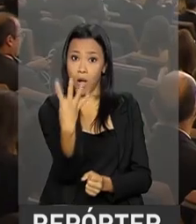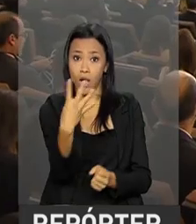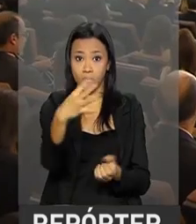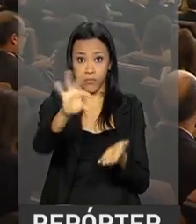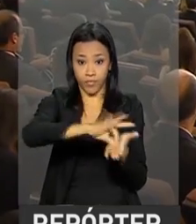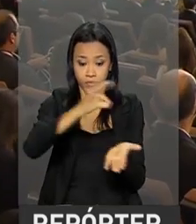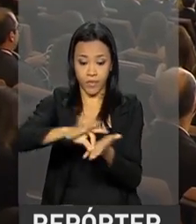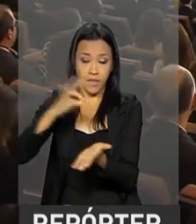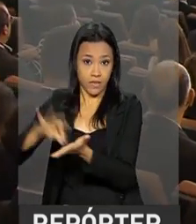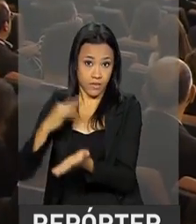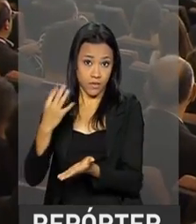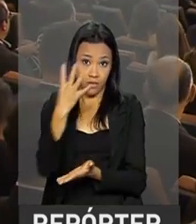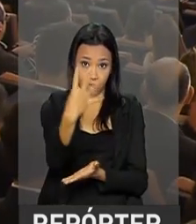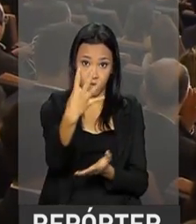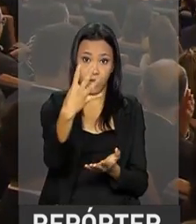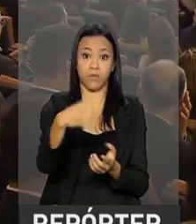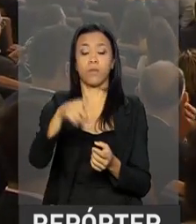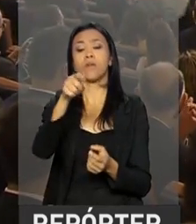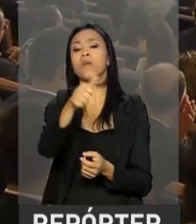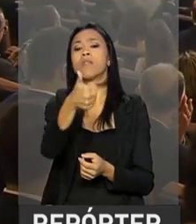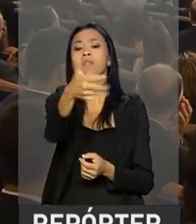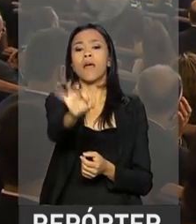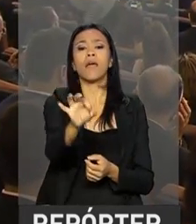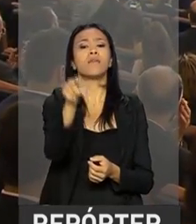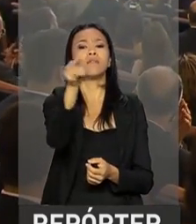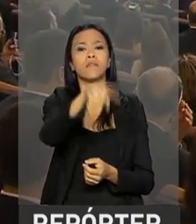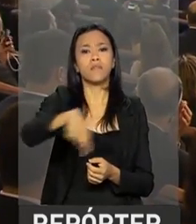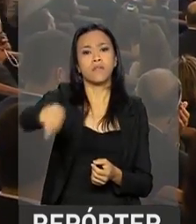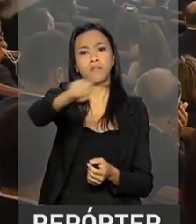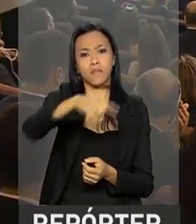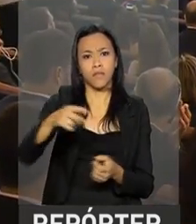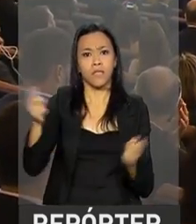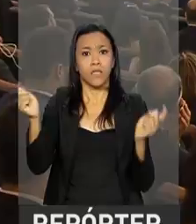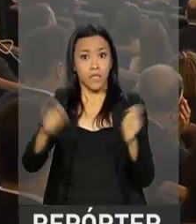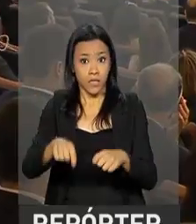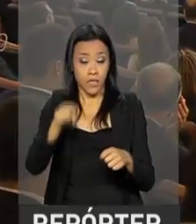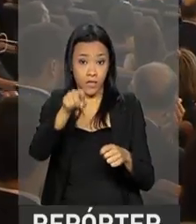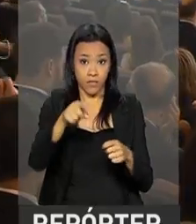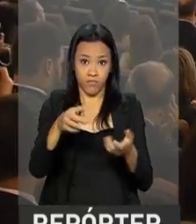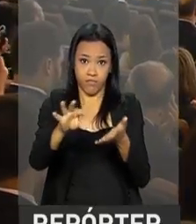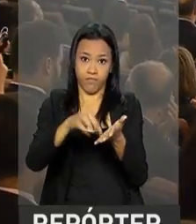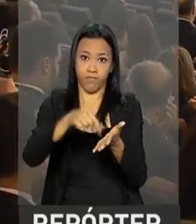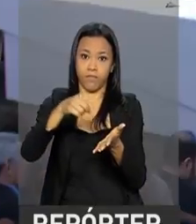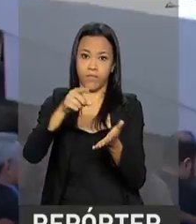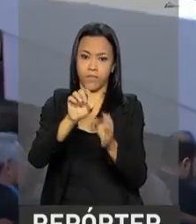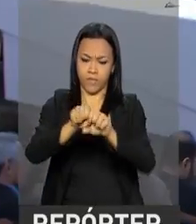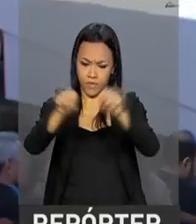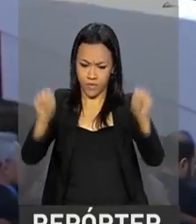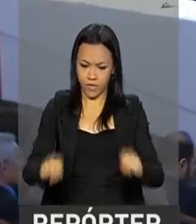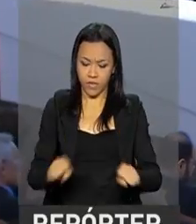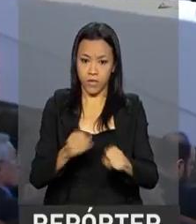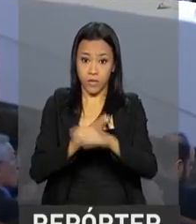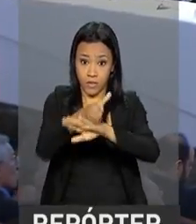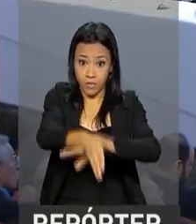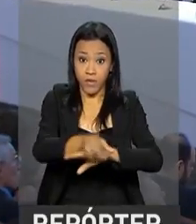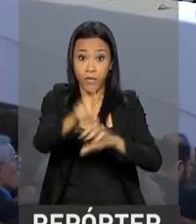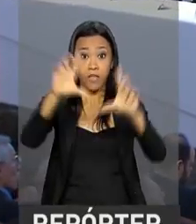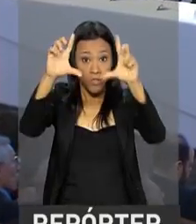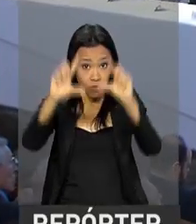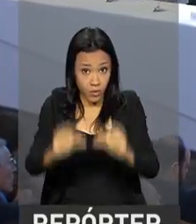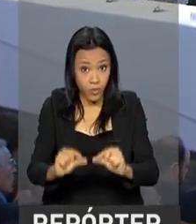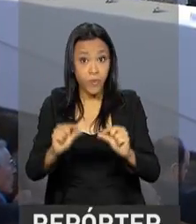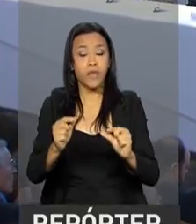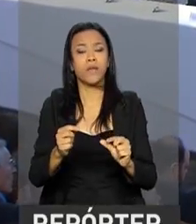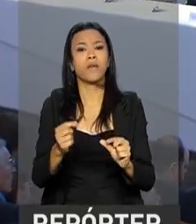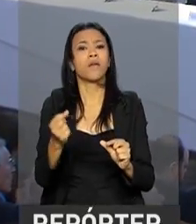Entre eles, está a adesão de 10 estados ao SPED, o Sistema Público de Escrituração Digital, que na prática vai diminuir a quantidade